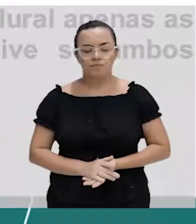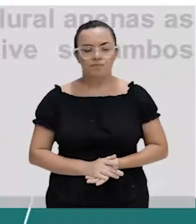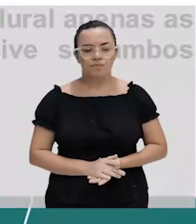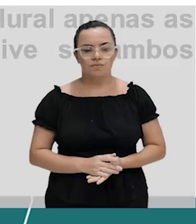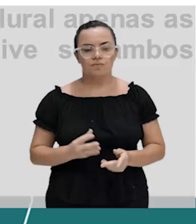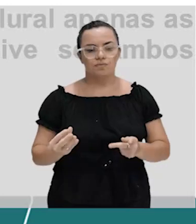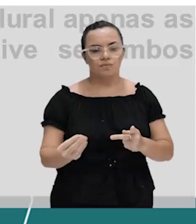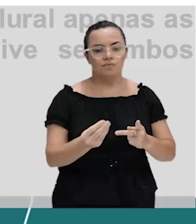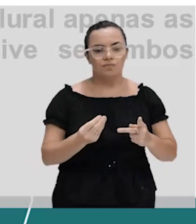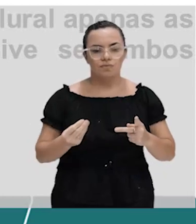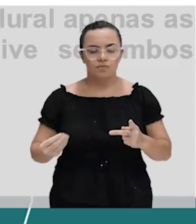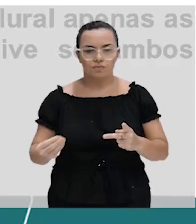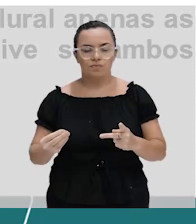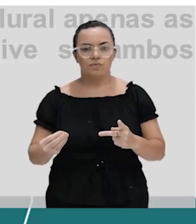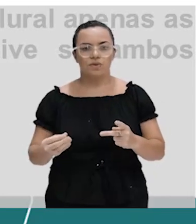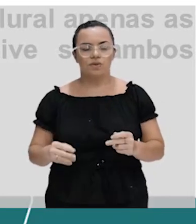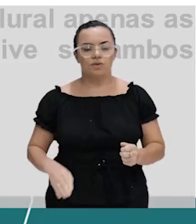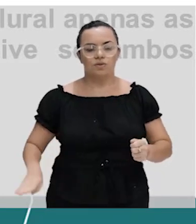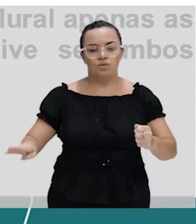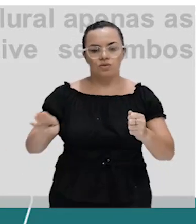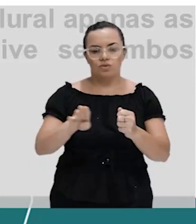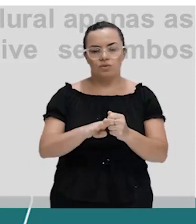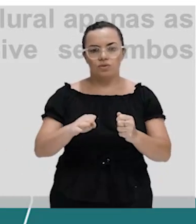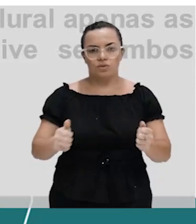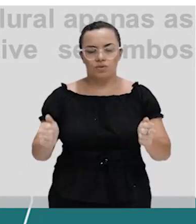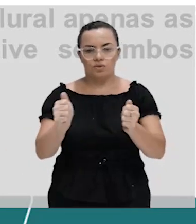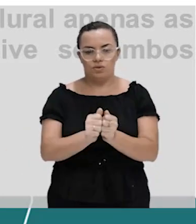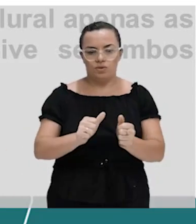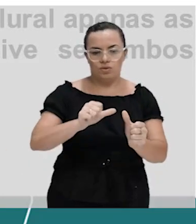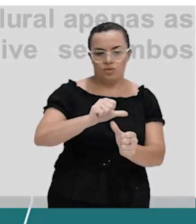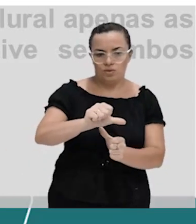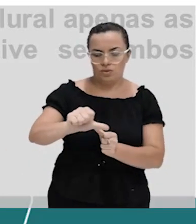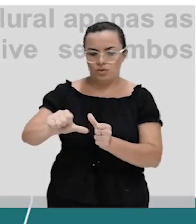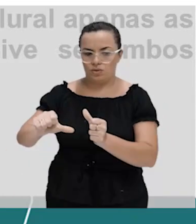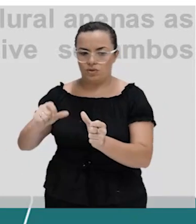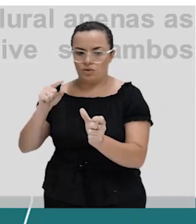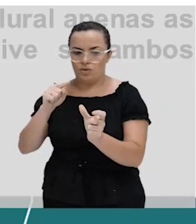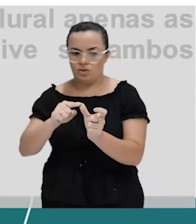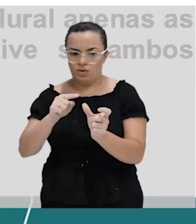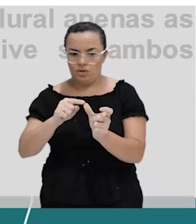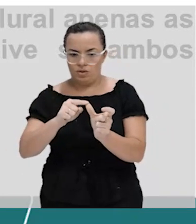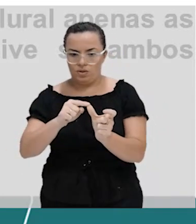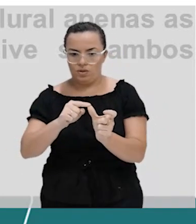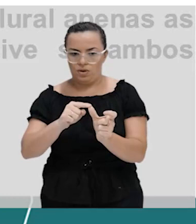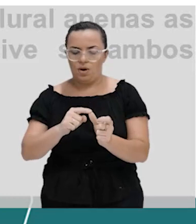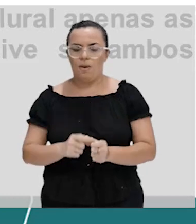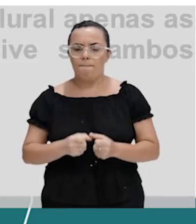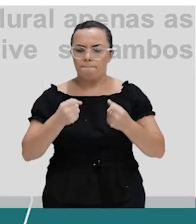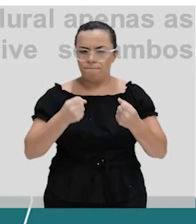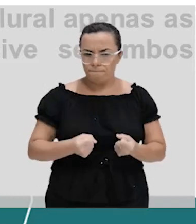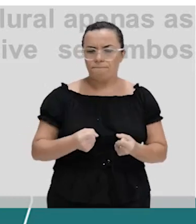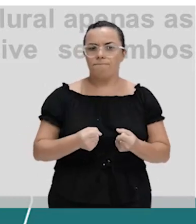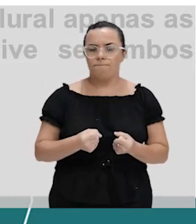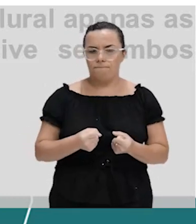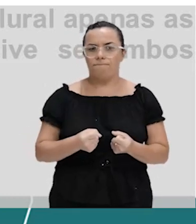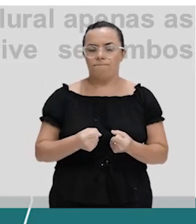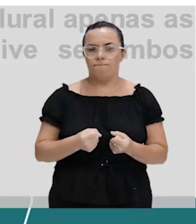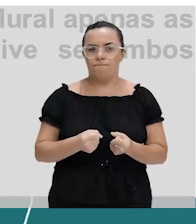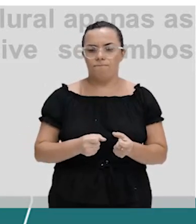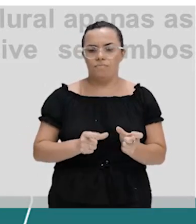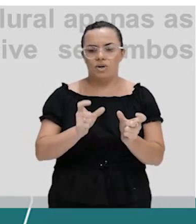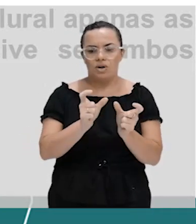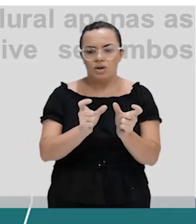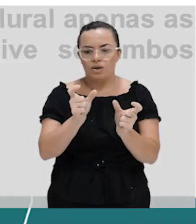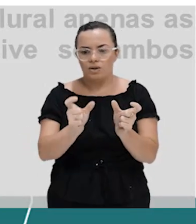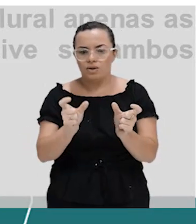substantivos compostos. Os substantivos compostos podem ser formados por palavras de diferentes categorias gramaticais. É